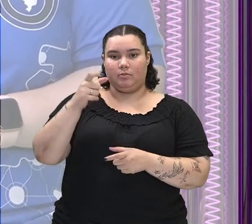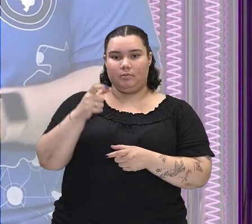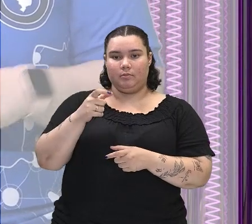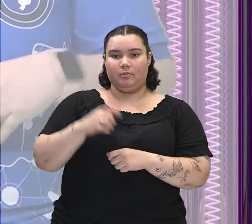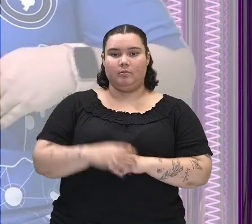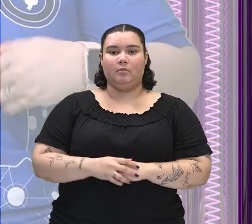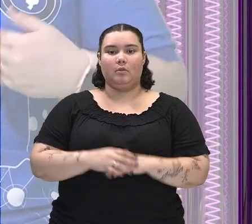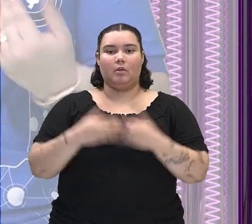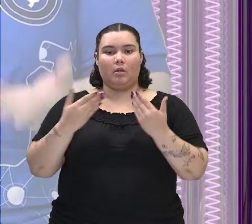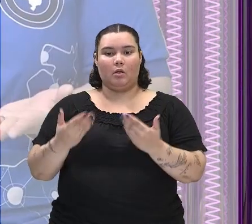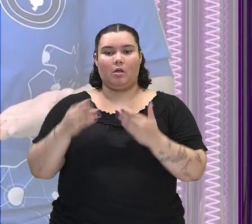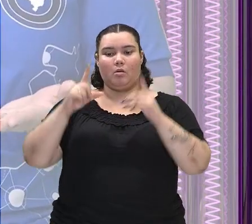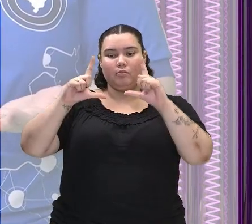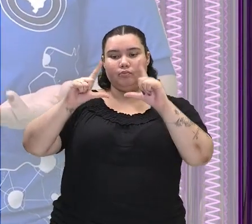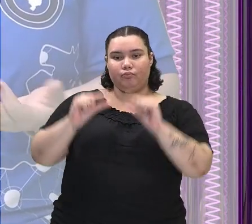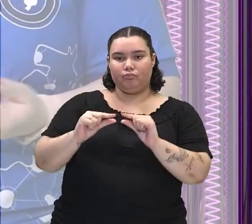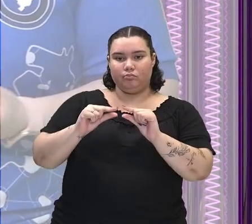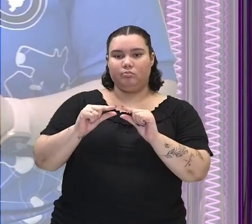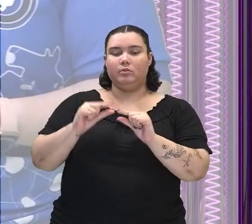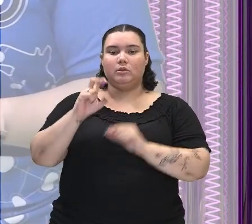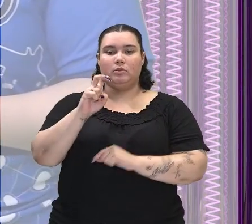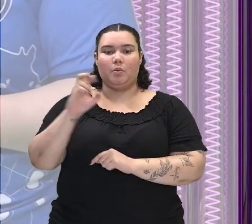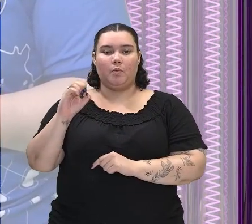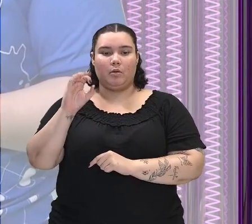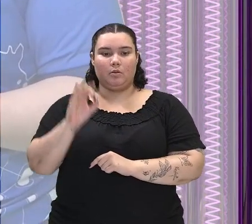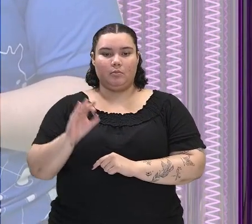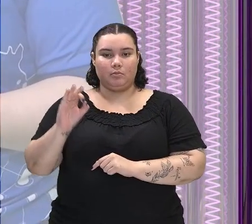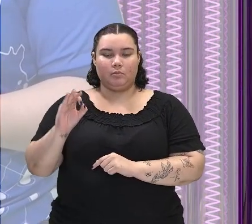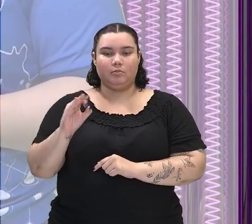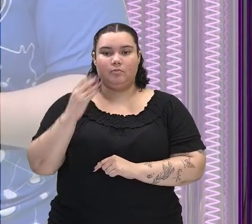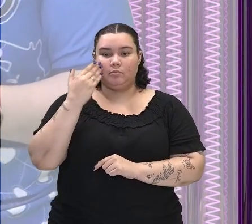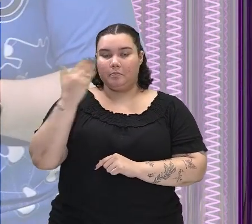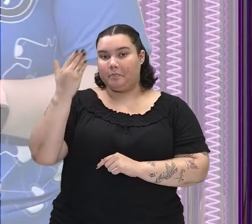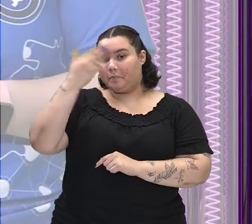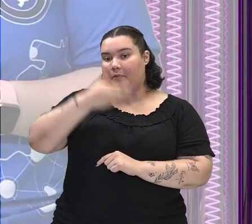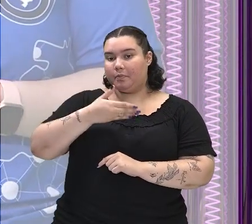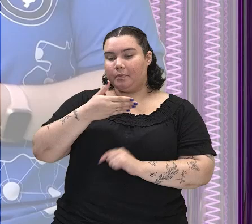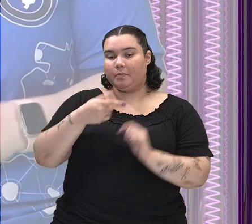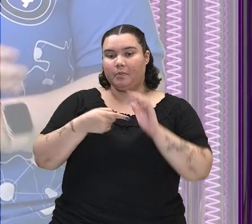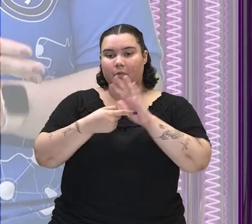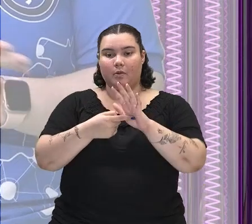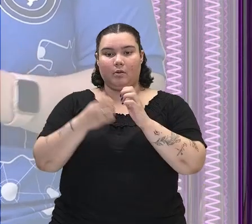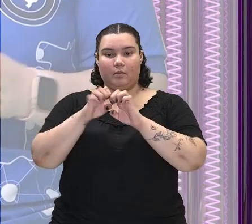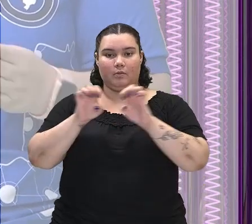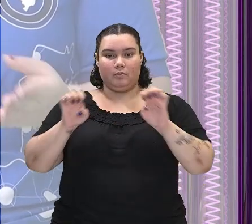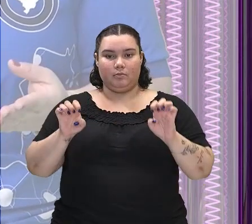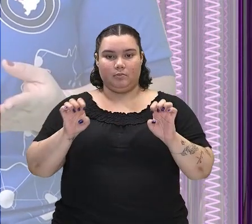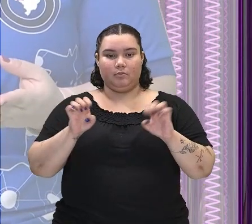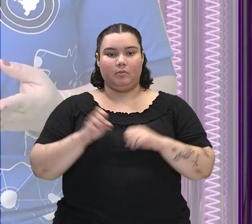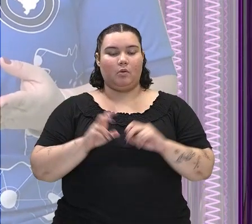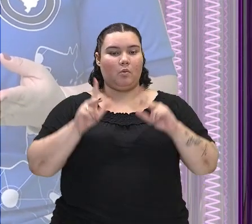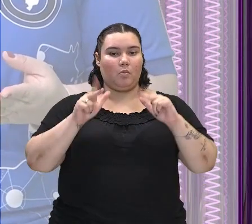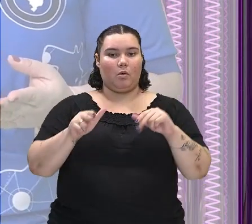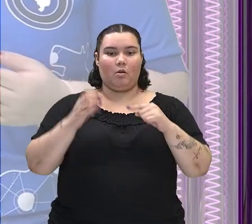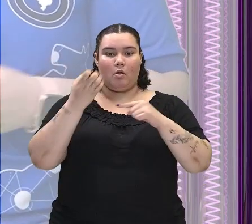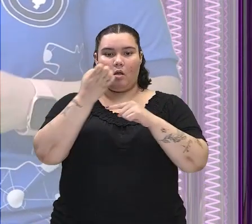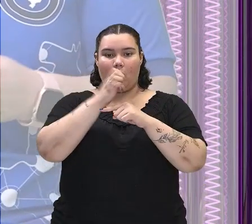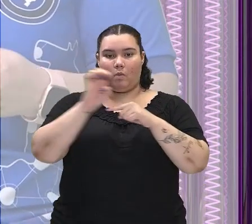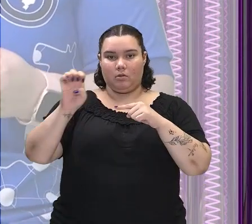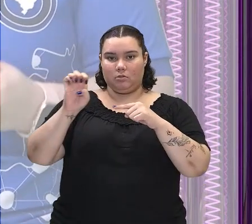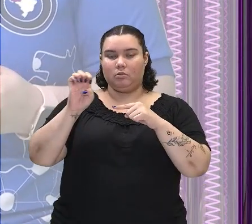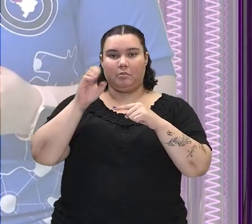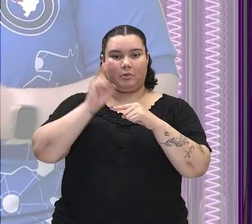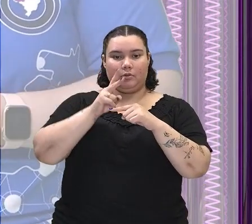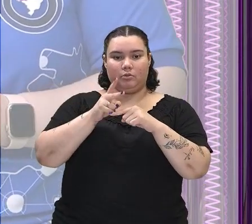ser reduzido pela metade, né? Como a gente pode provar aqui na fórmula, olha só, ficou a mesma fórmula do volume,